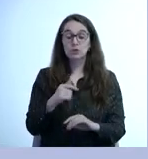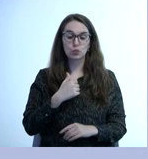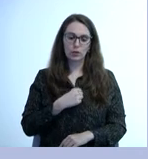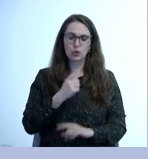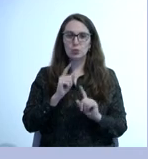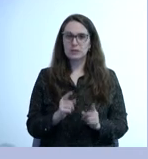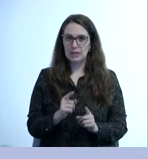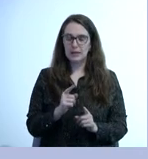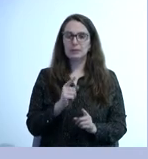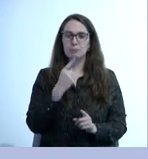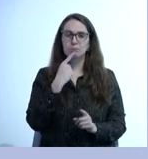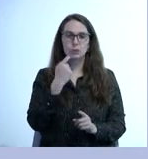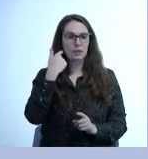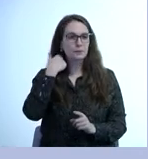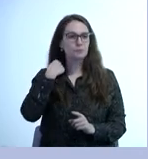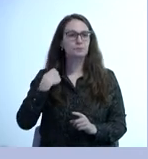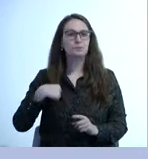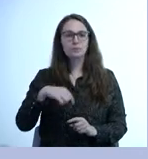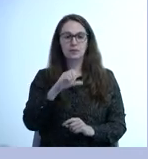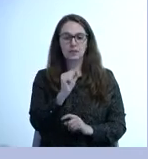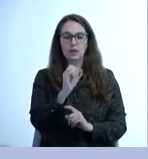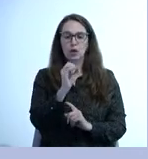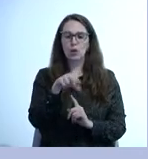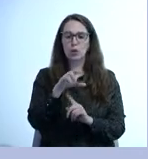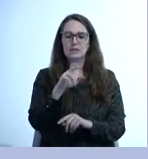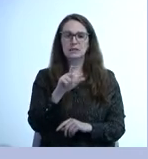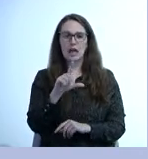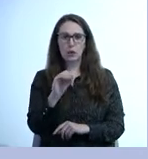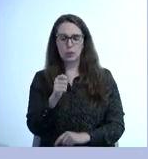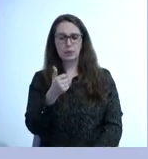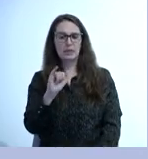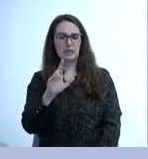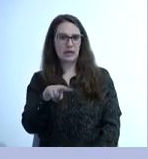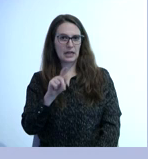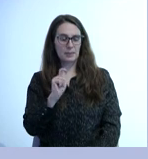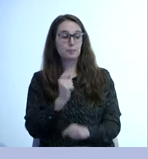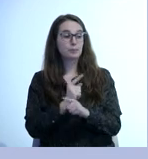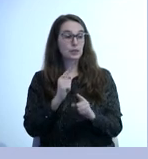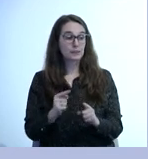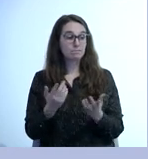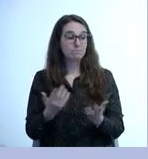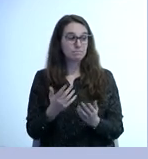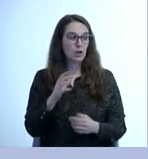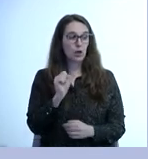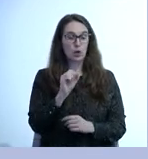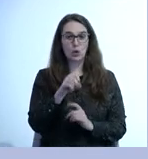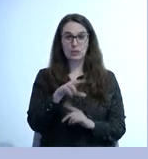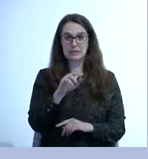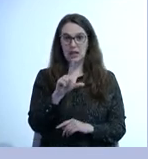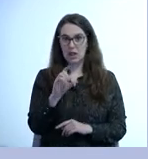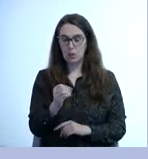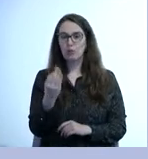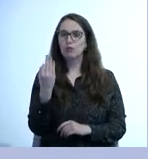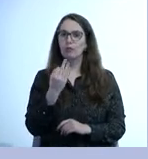começar pelo Gonçalo Birne, porque o Gonçalo Birne, na verdade,